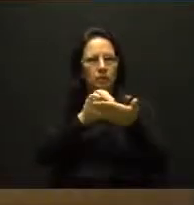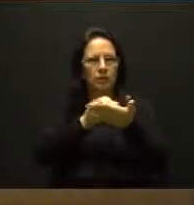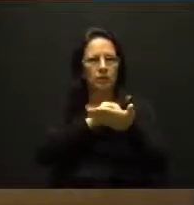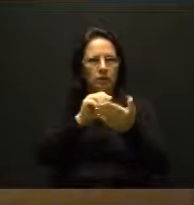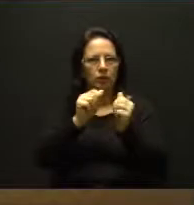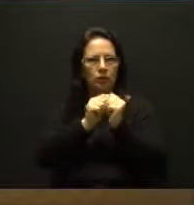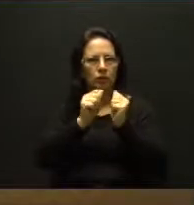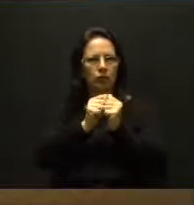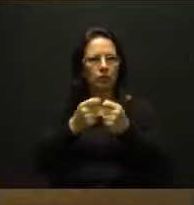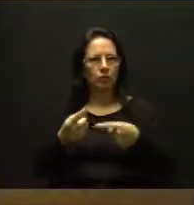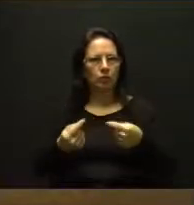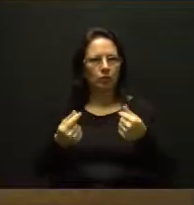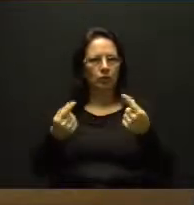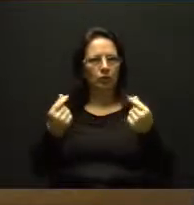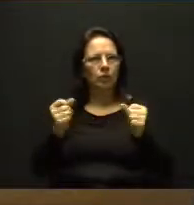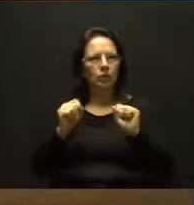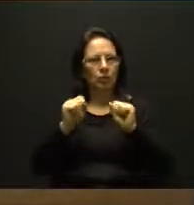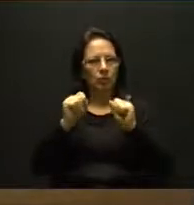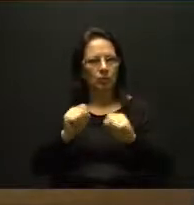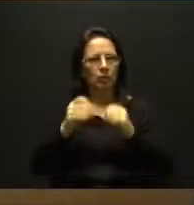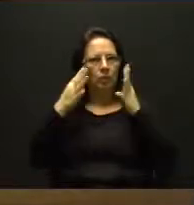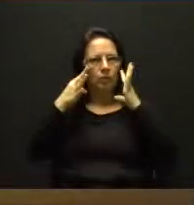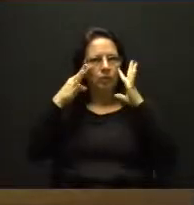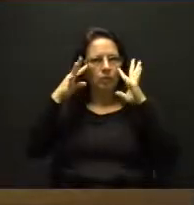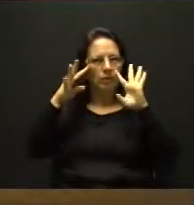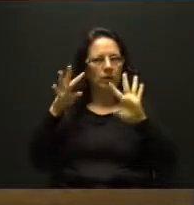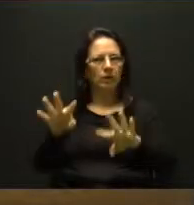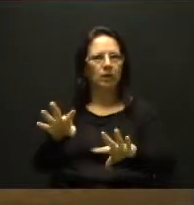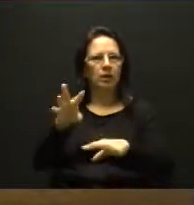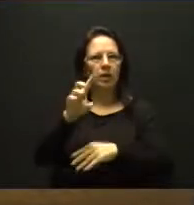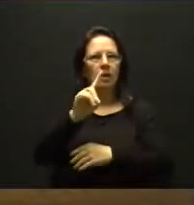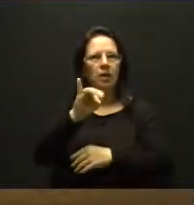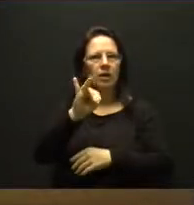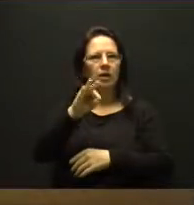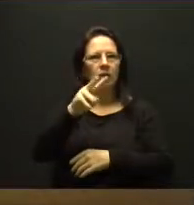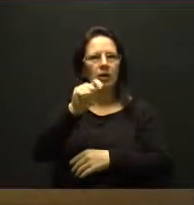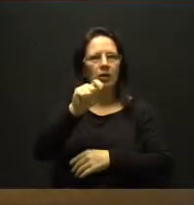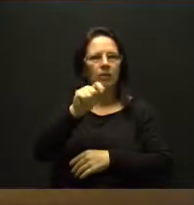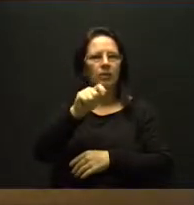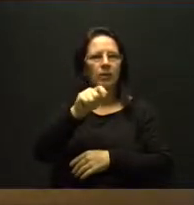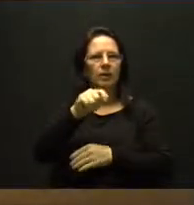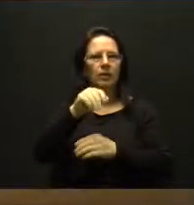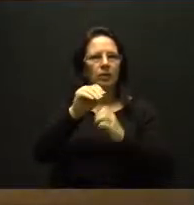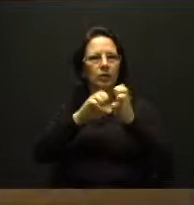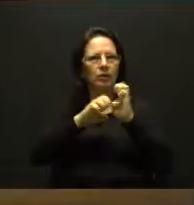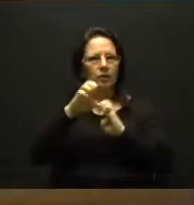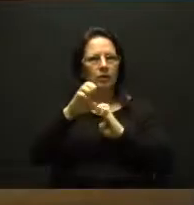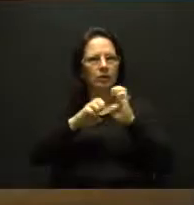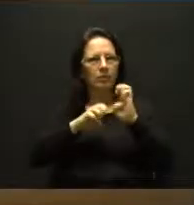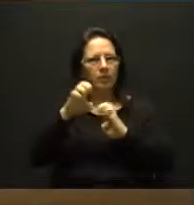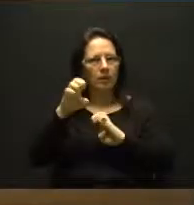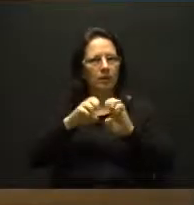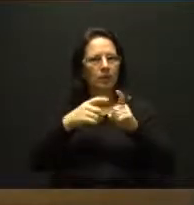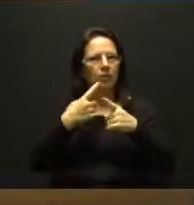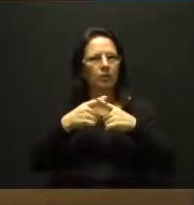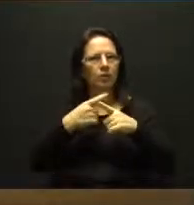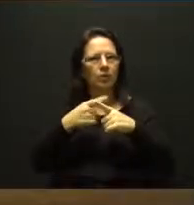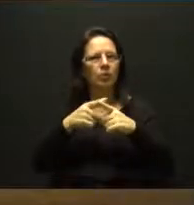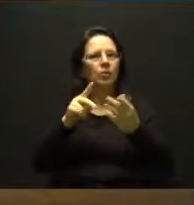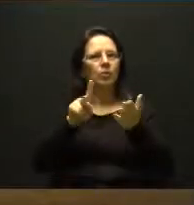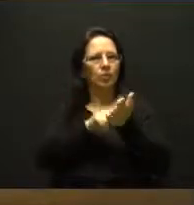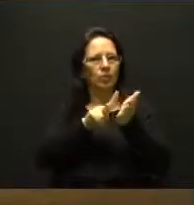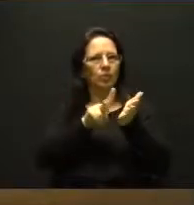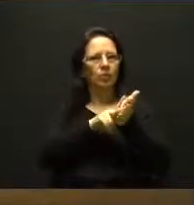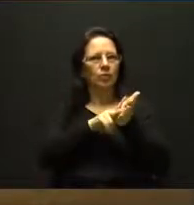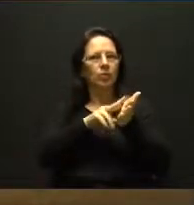secretário de finanças possam ficar atentos nessa dívida existente a empresa e até porque o proprietário da